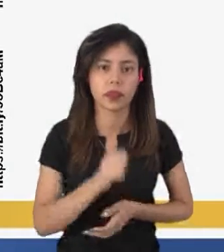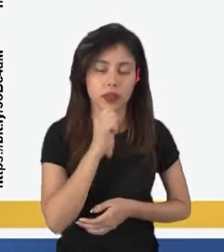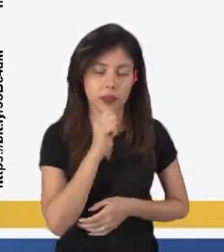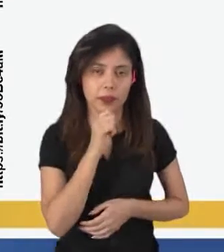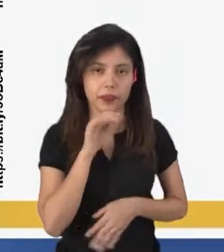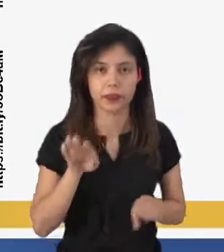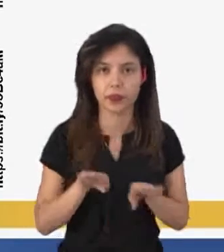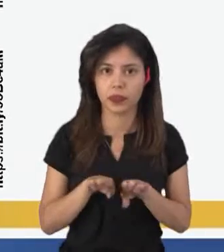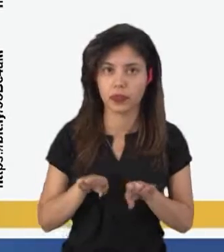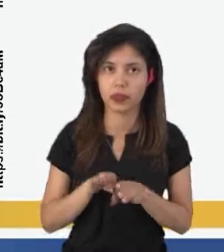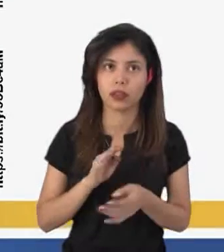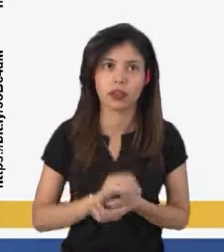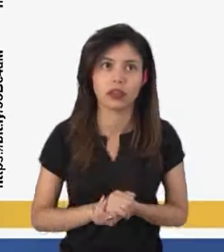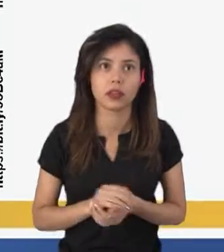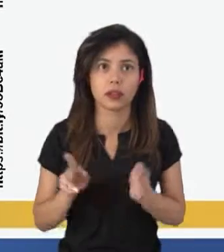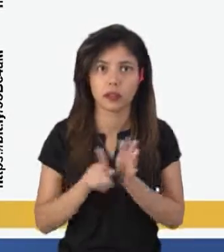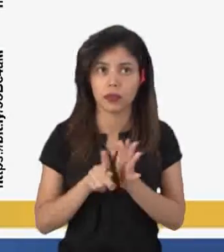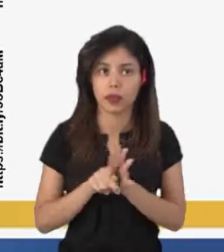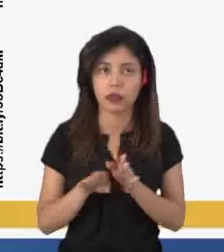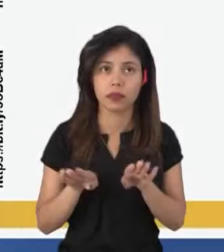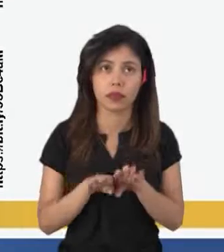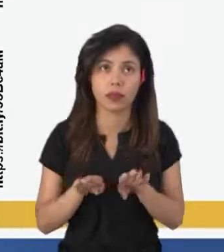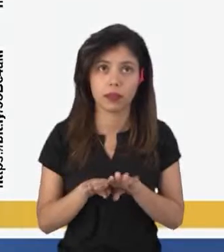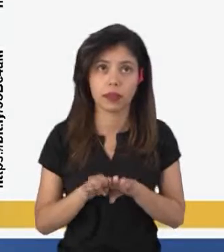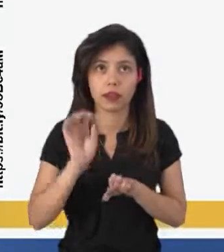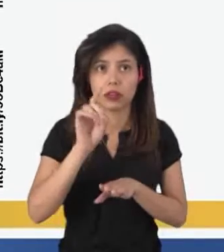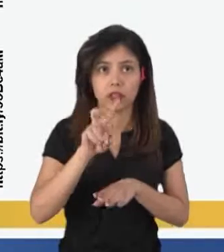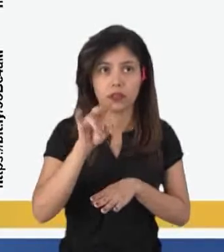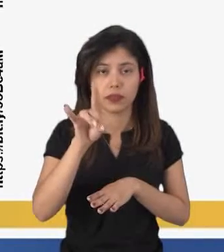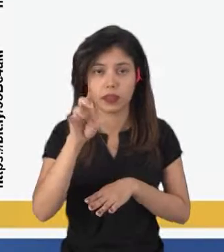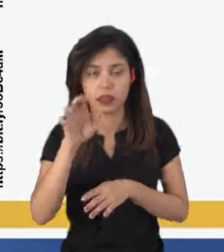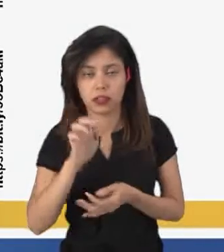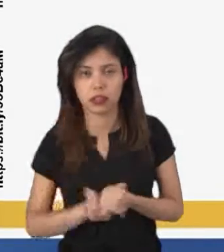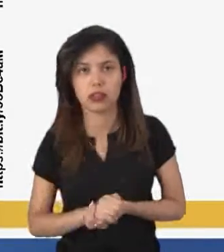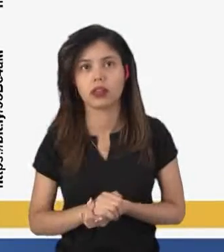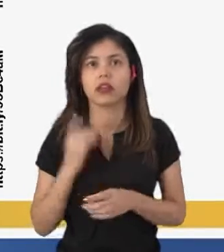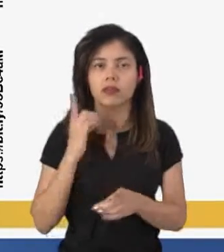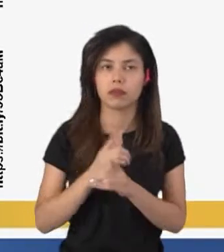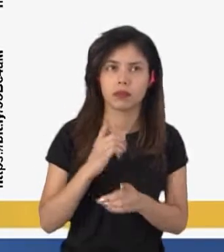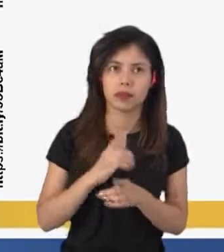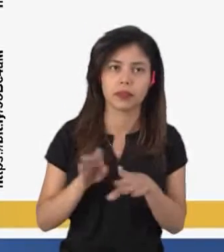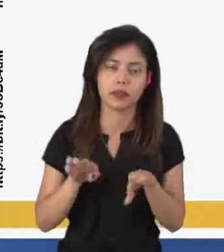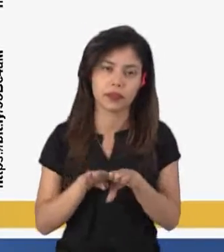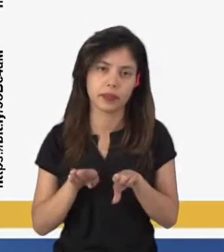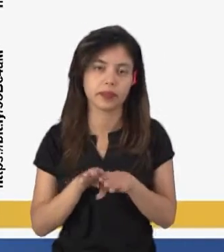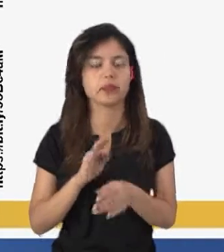nós temos também alguns artefatos, né, de divindades que foram encontrados, né?